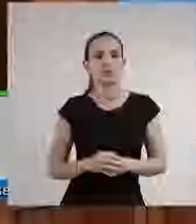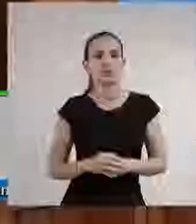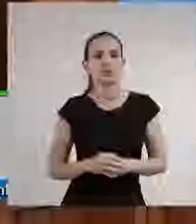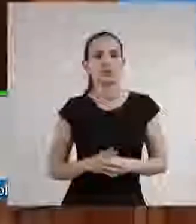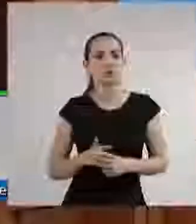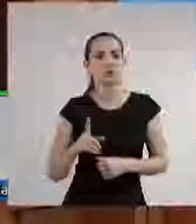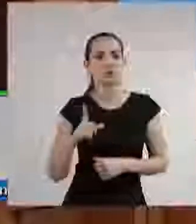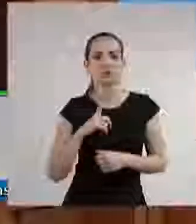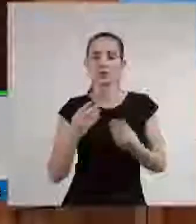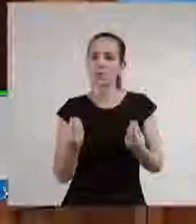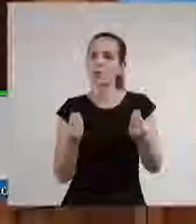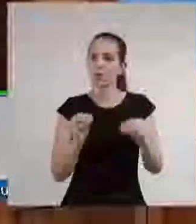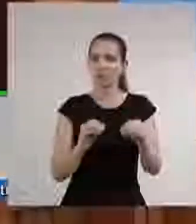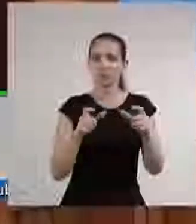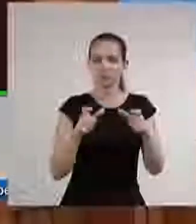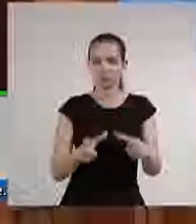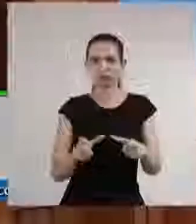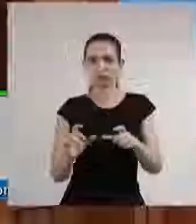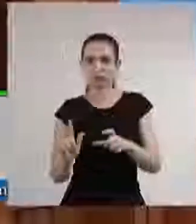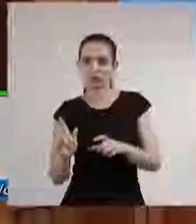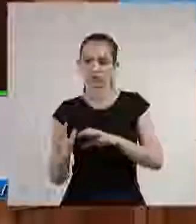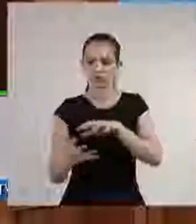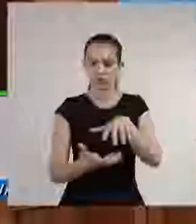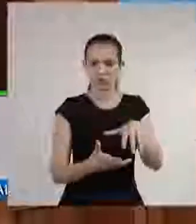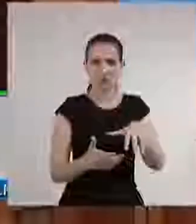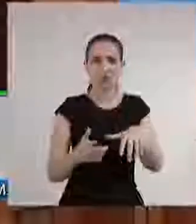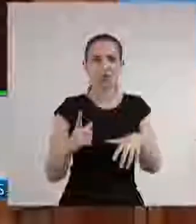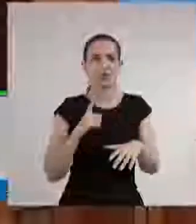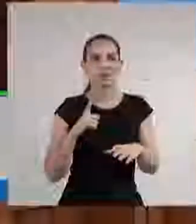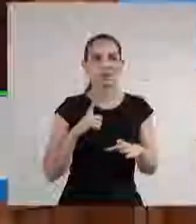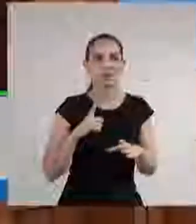estar instalado geograficamente próximo da maior